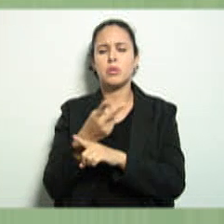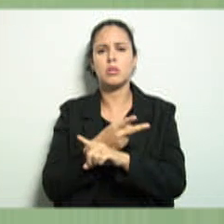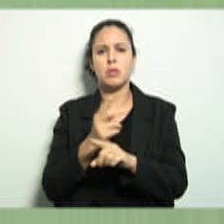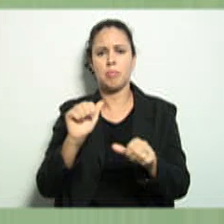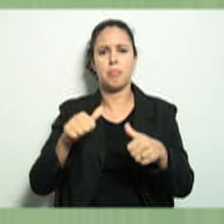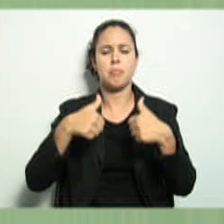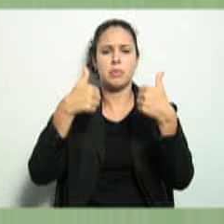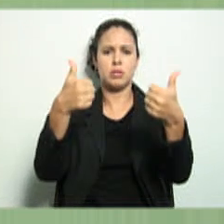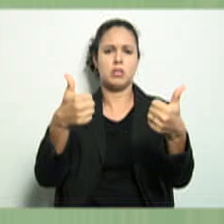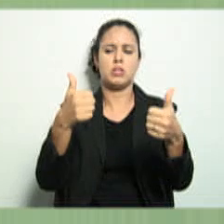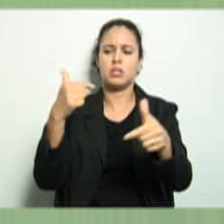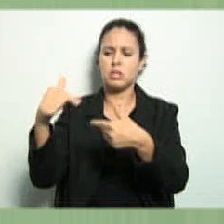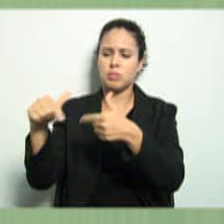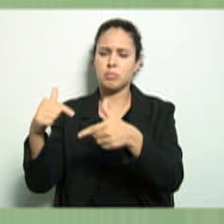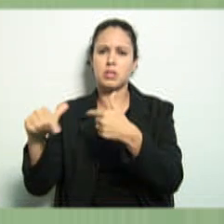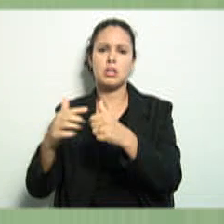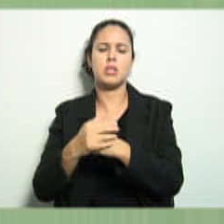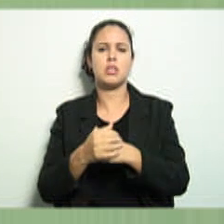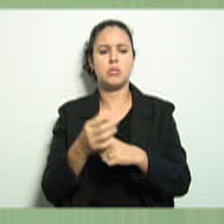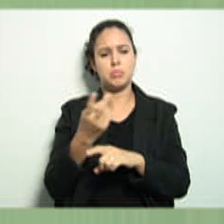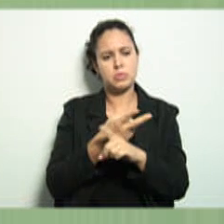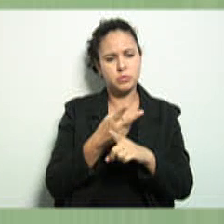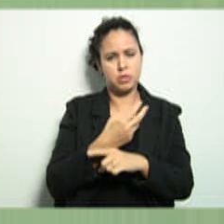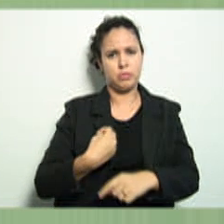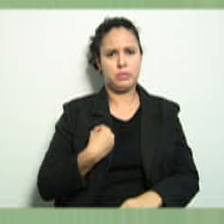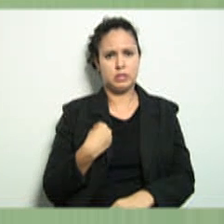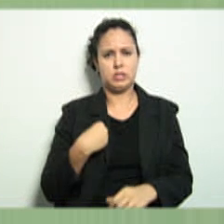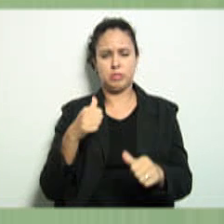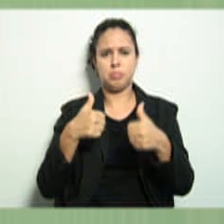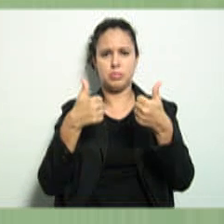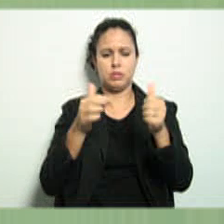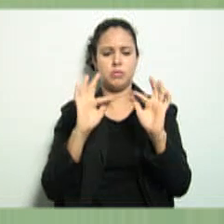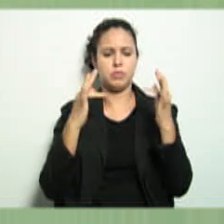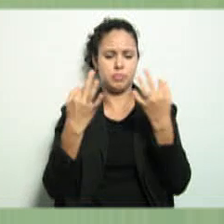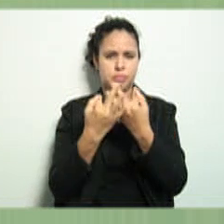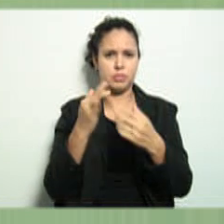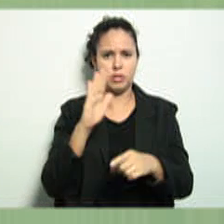de trabalho, melhores condições econômicas para toda a família.